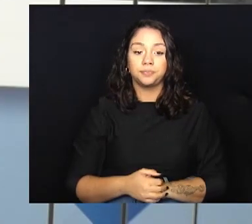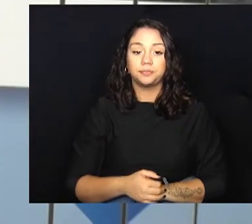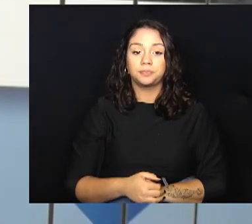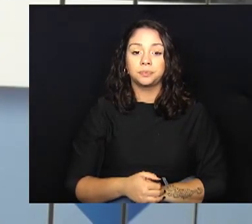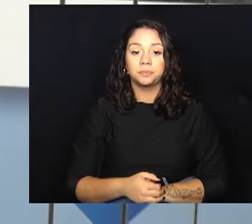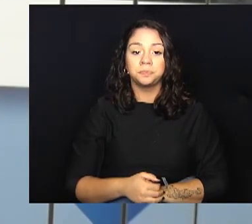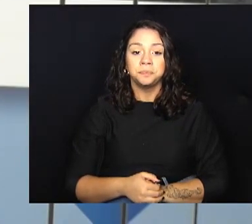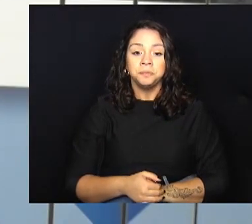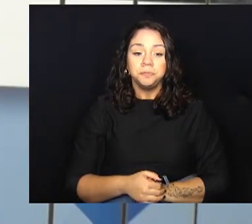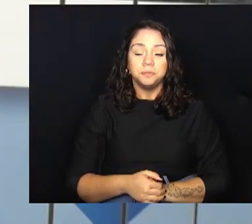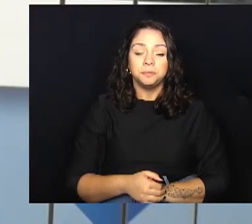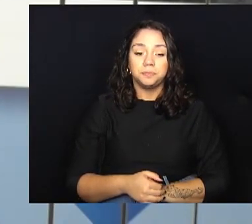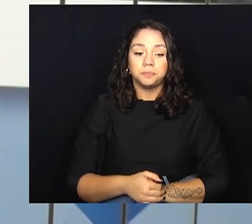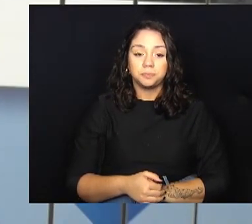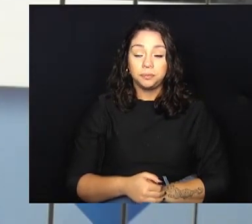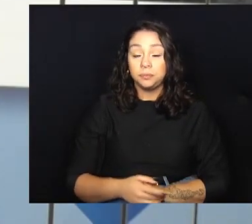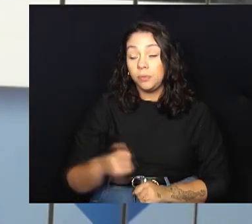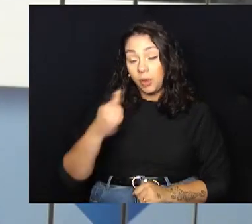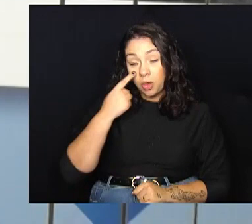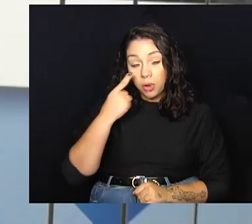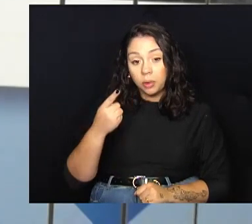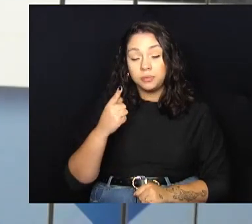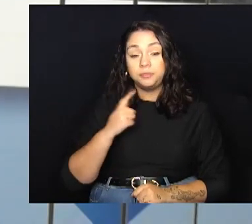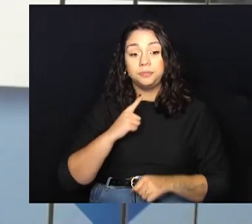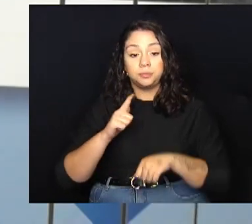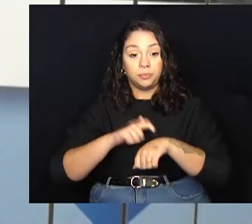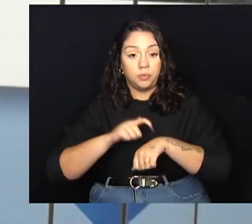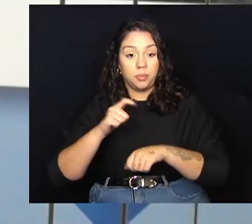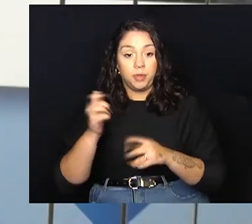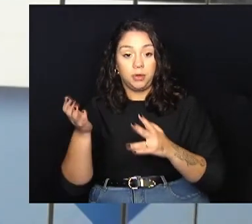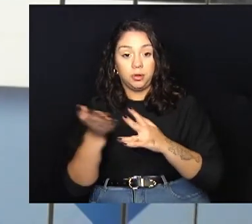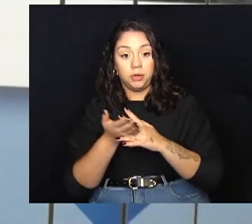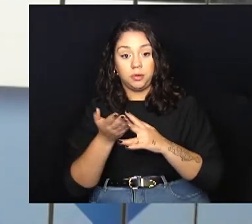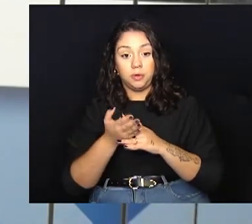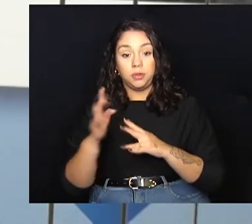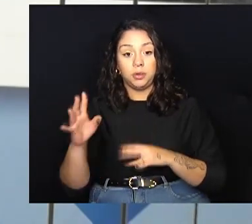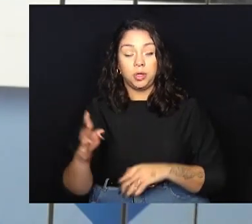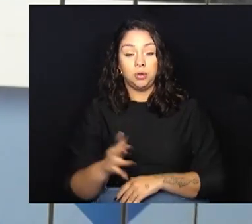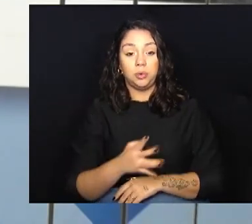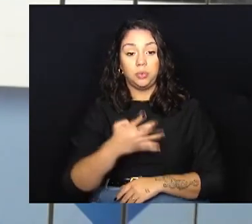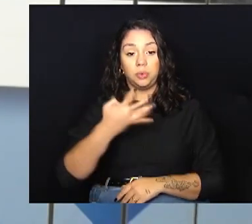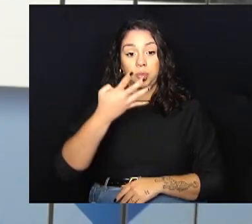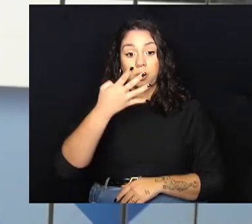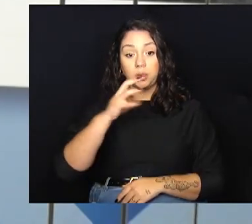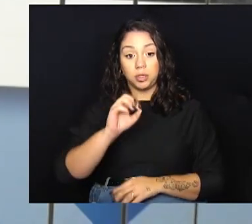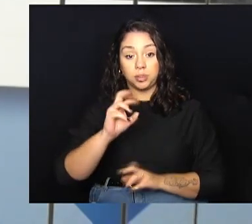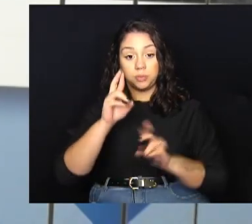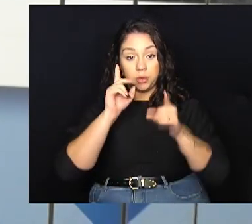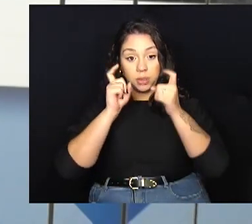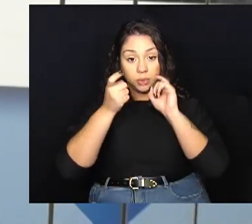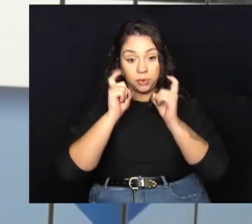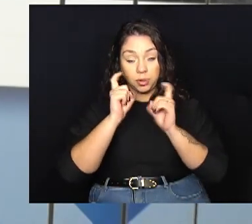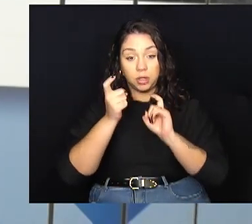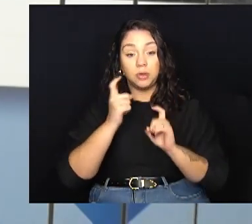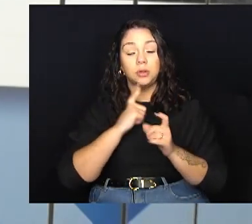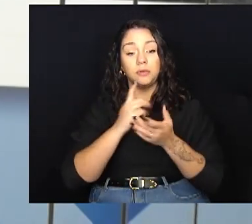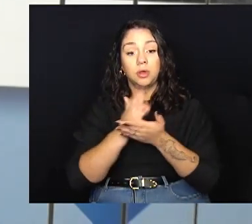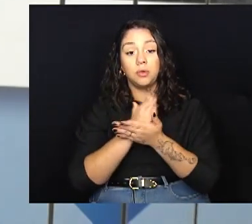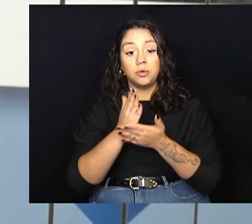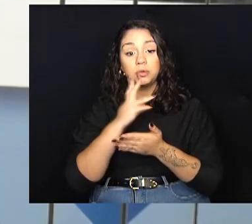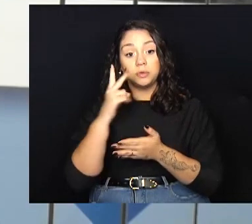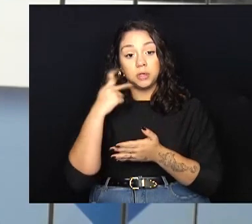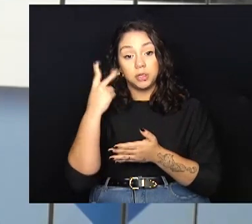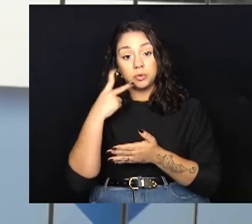Olha só E durante o intervalo da quadragésima reunião ordinária alguns vereadores receberam